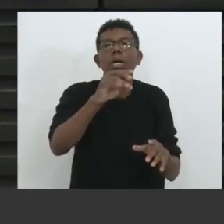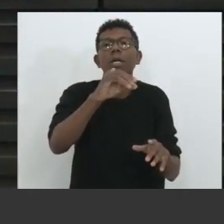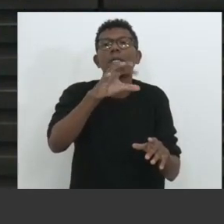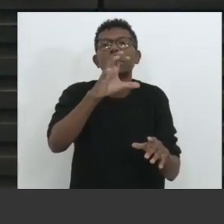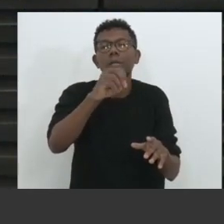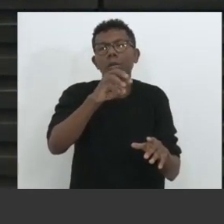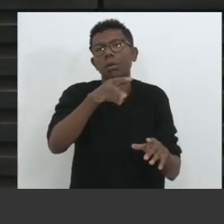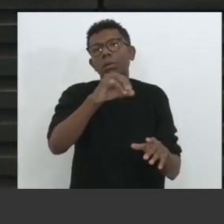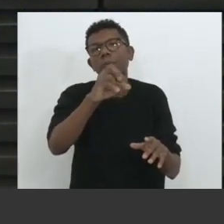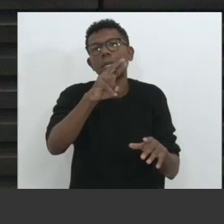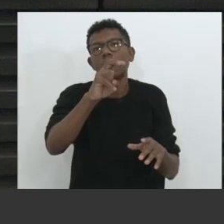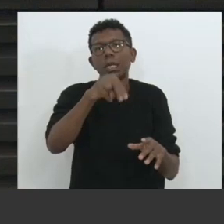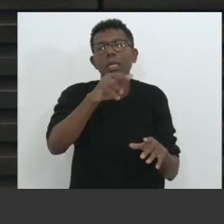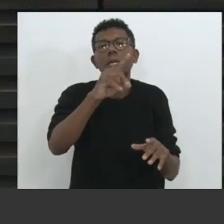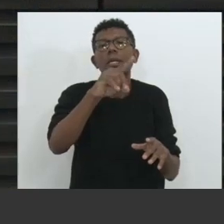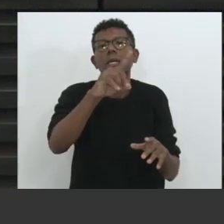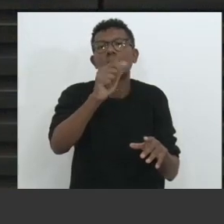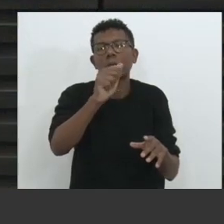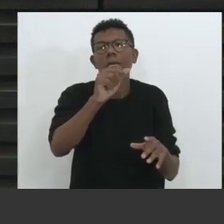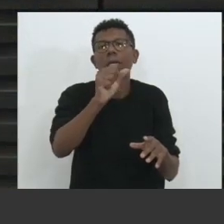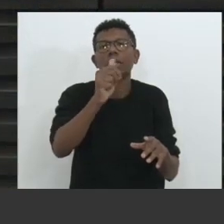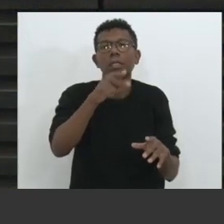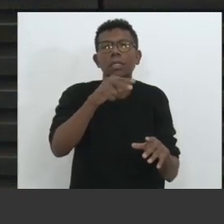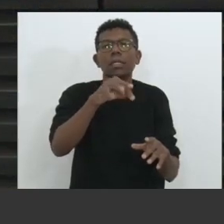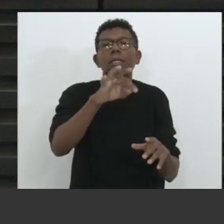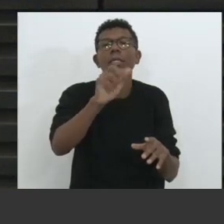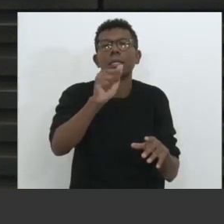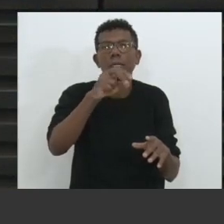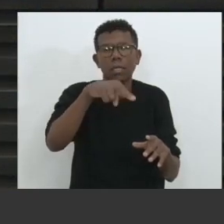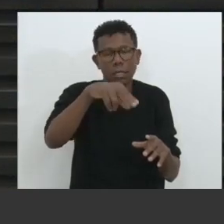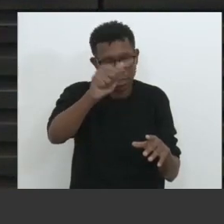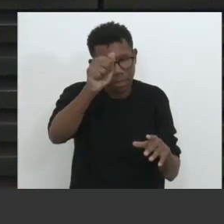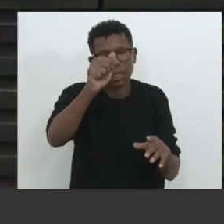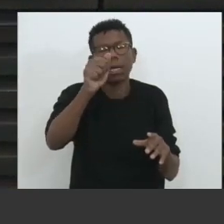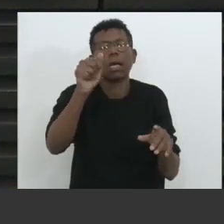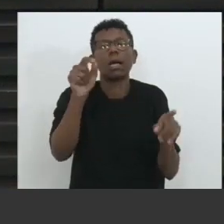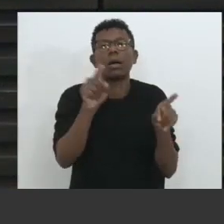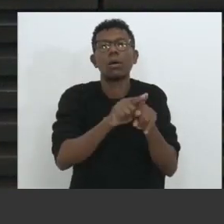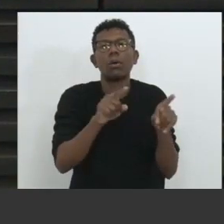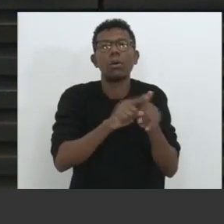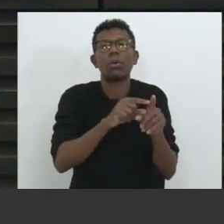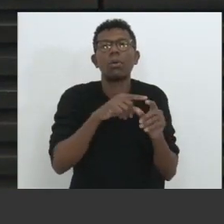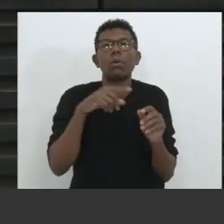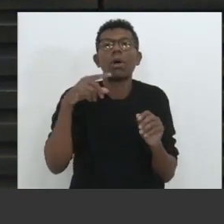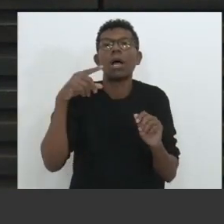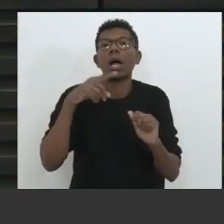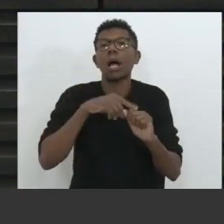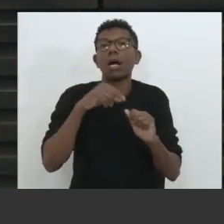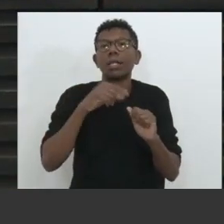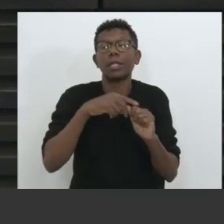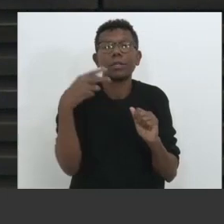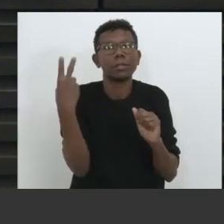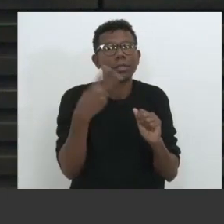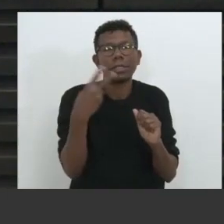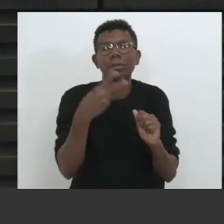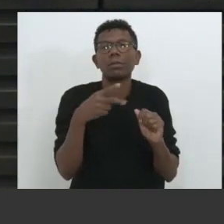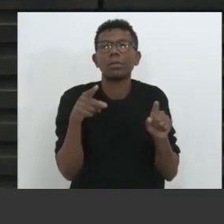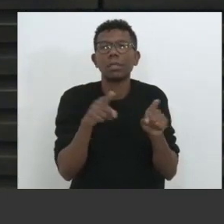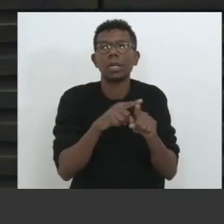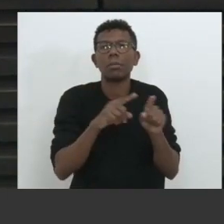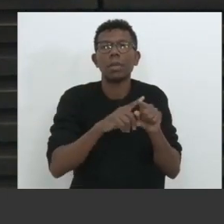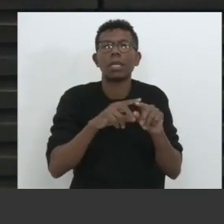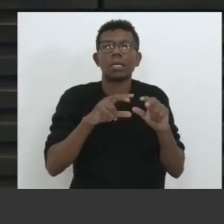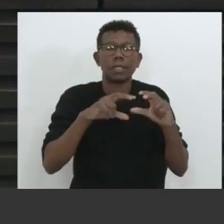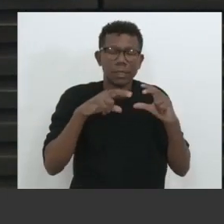artigo 2º O pergaminho respectivo será entregue em sessão solene a ser convocada pela